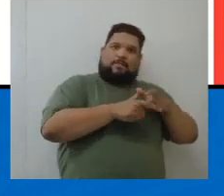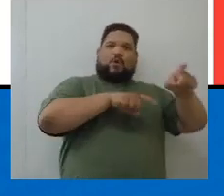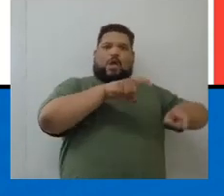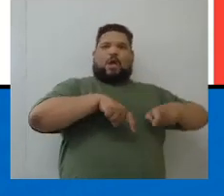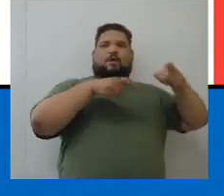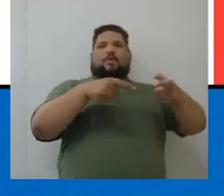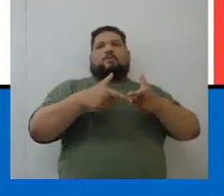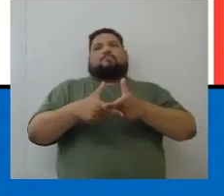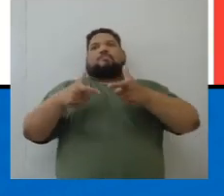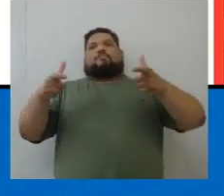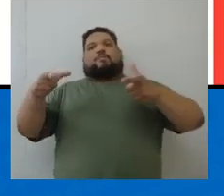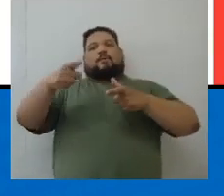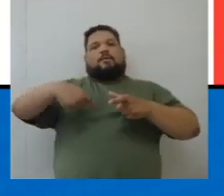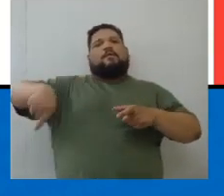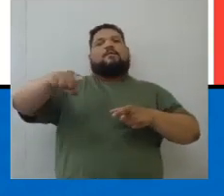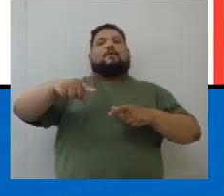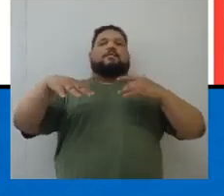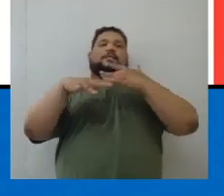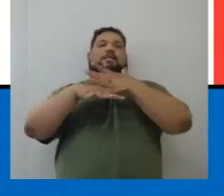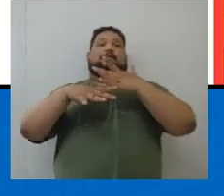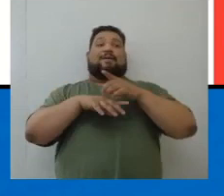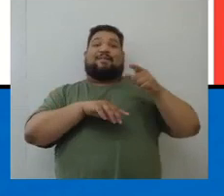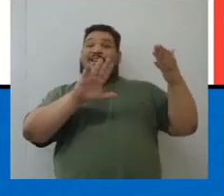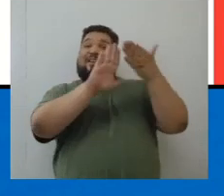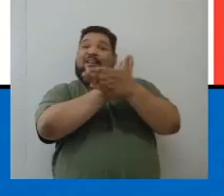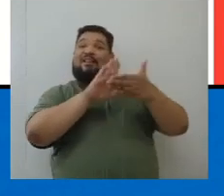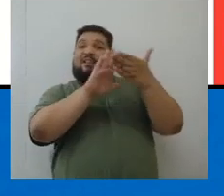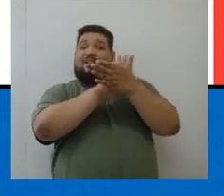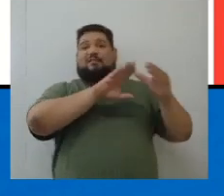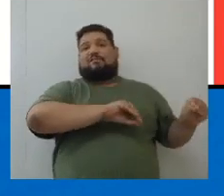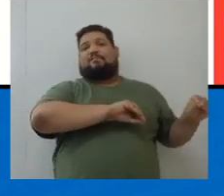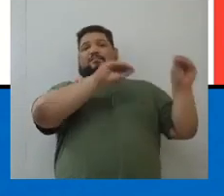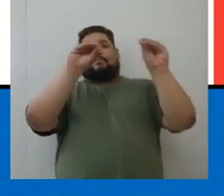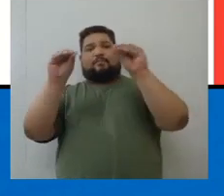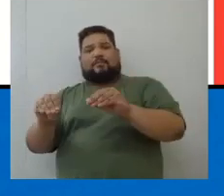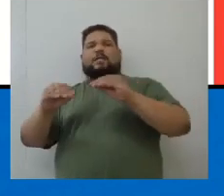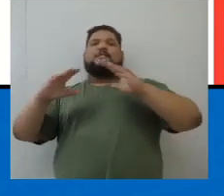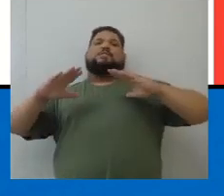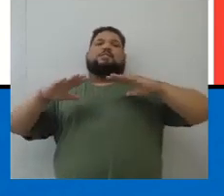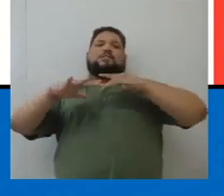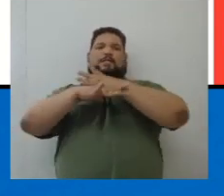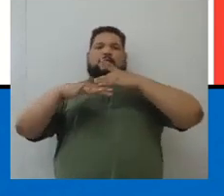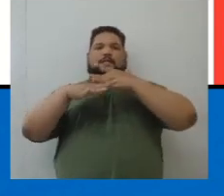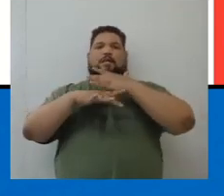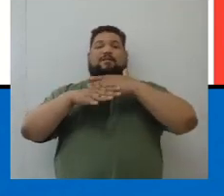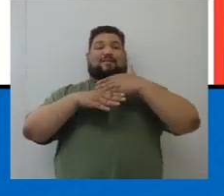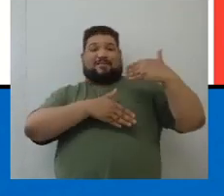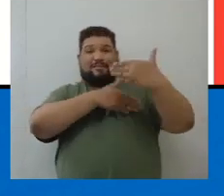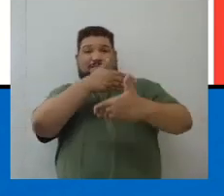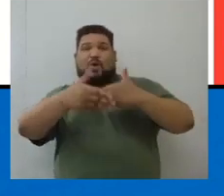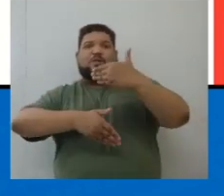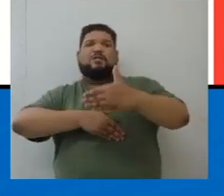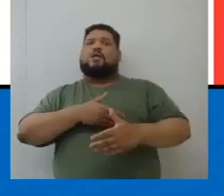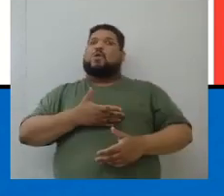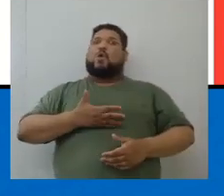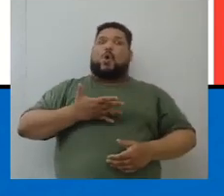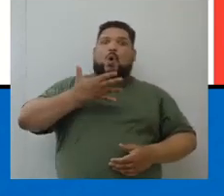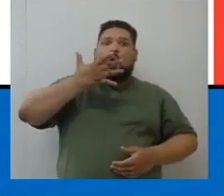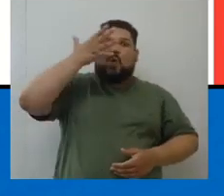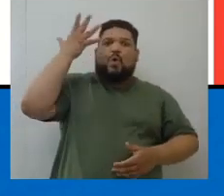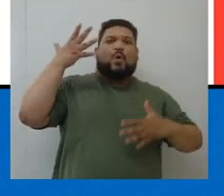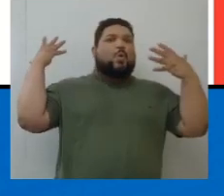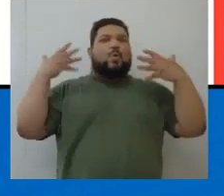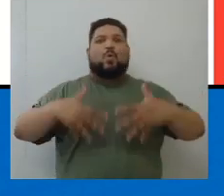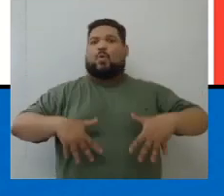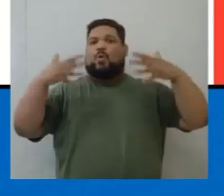rurais. Então essa população vai começar a migrar para as cidades. E esse processo migratório ele é intenso. Por quê? Porque